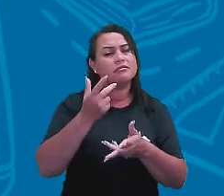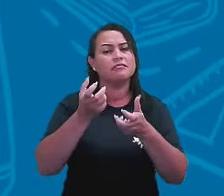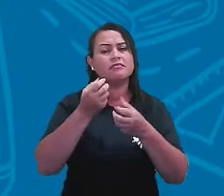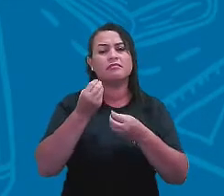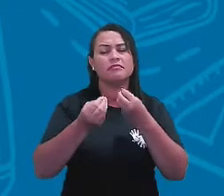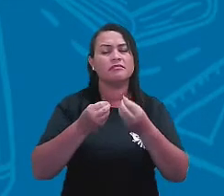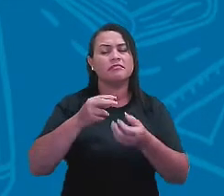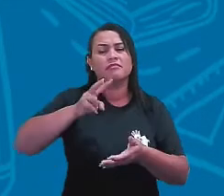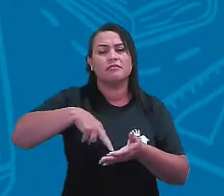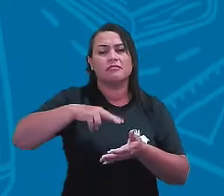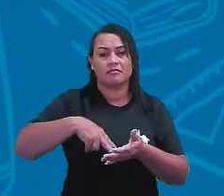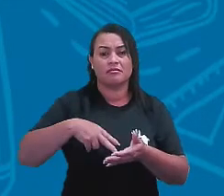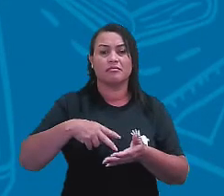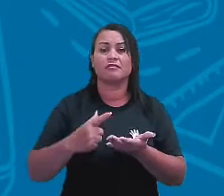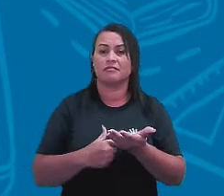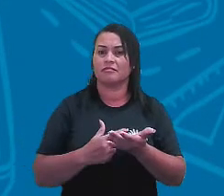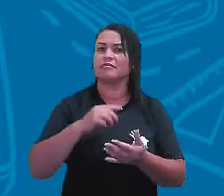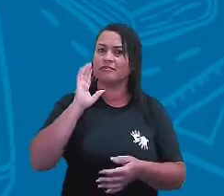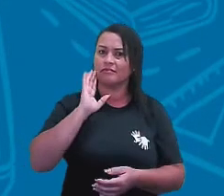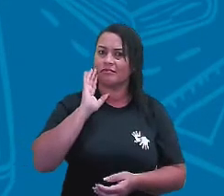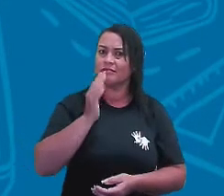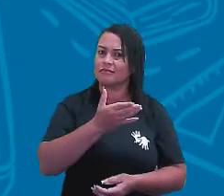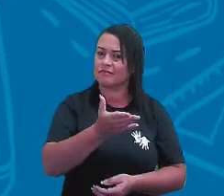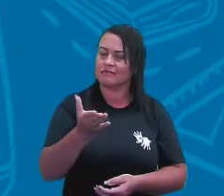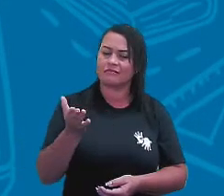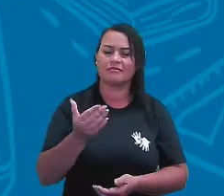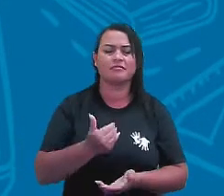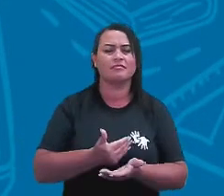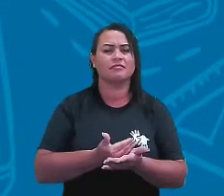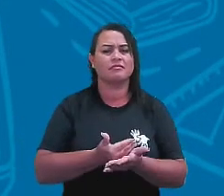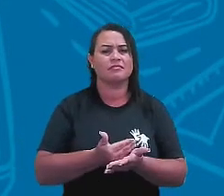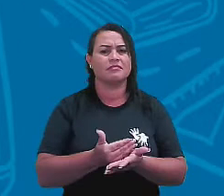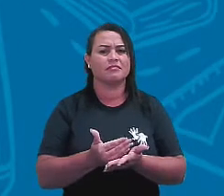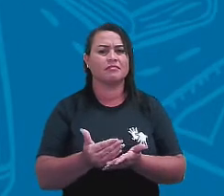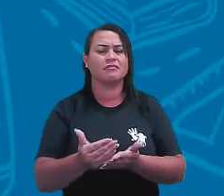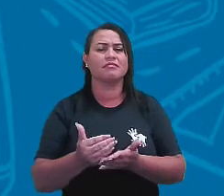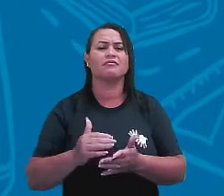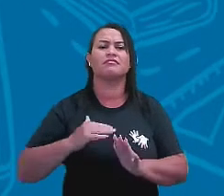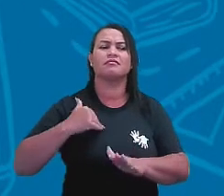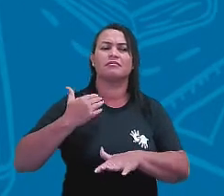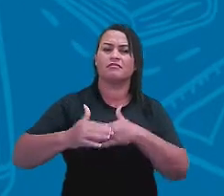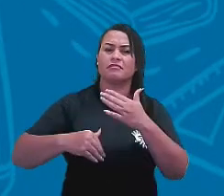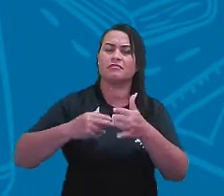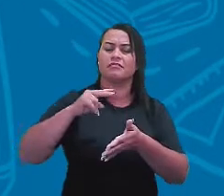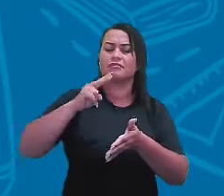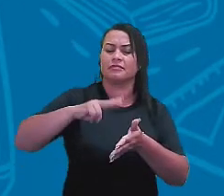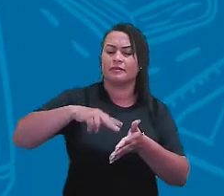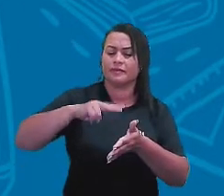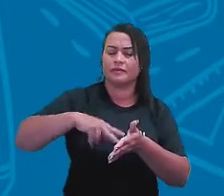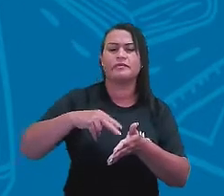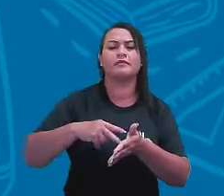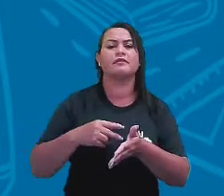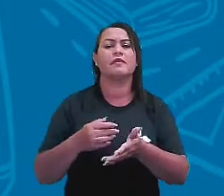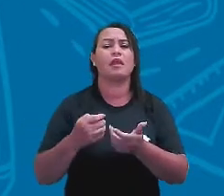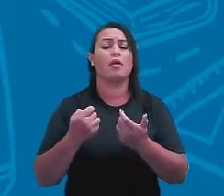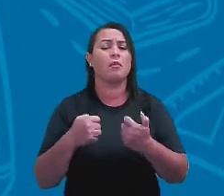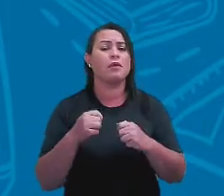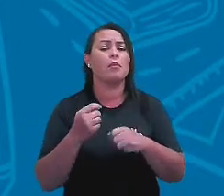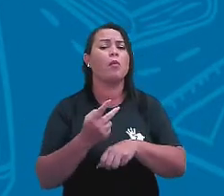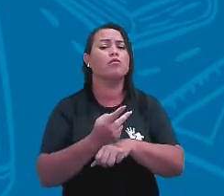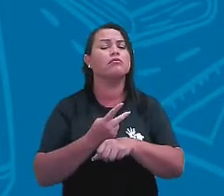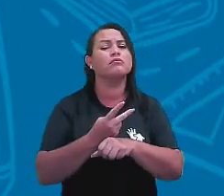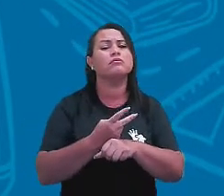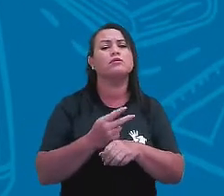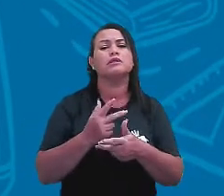livro bem legal para vocês aí, tá? Quem está começando aí a desenvolver a leitura, procurem livros simples, livros